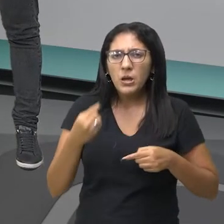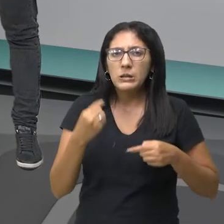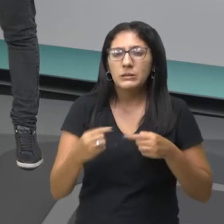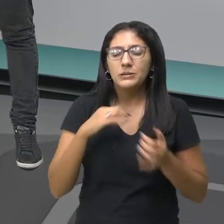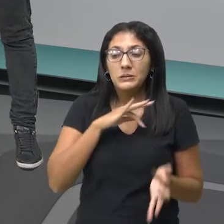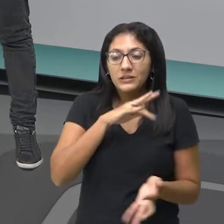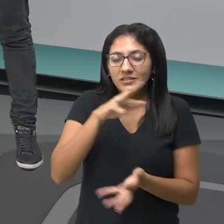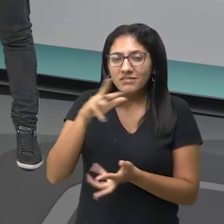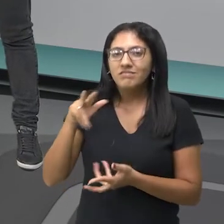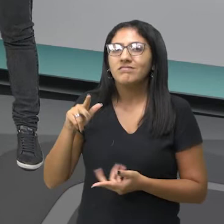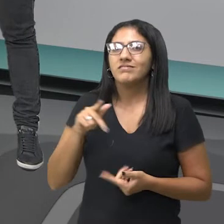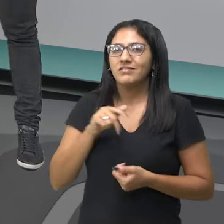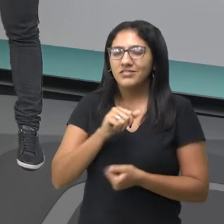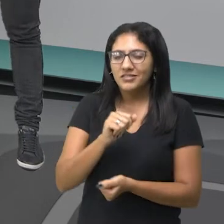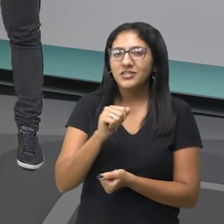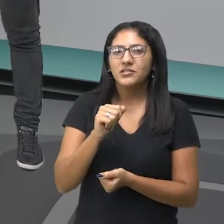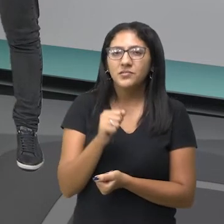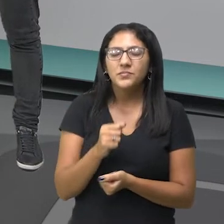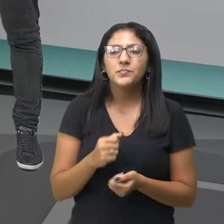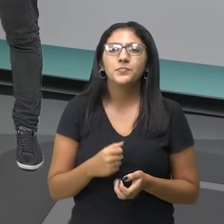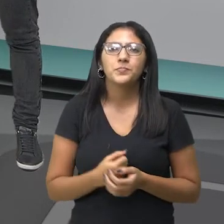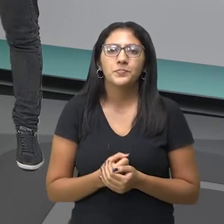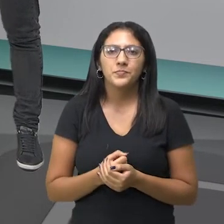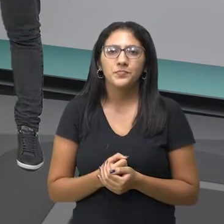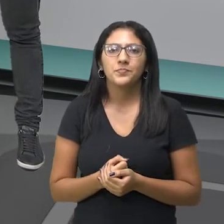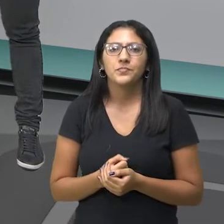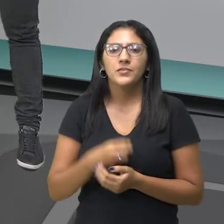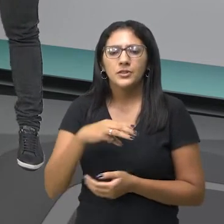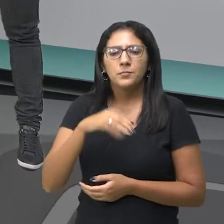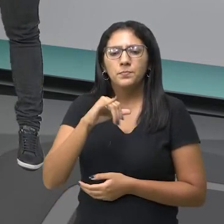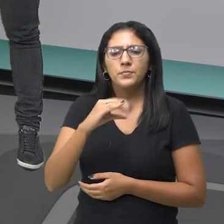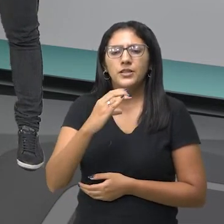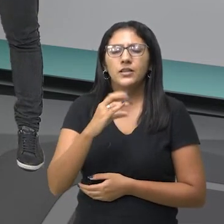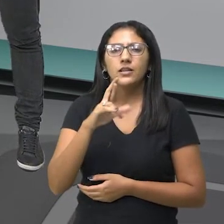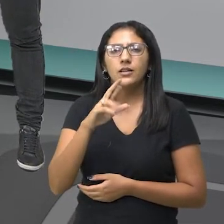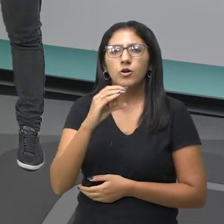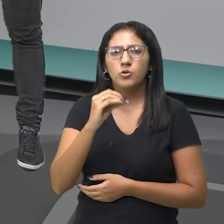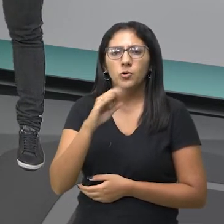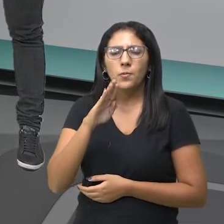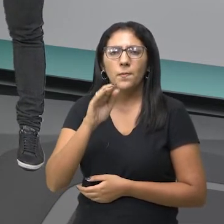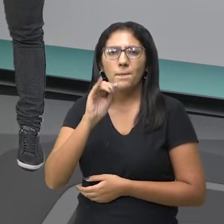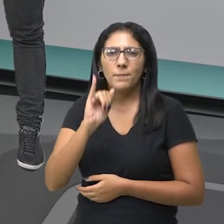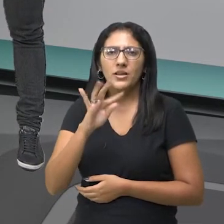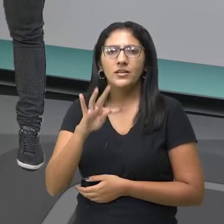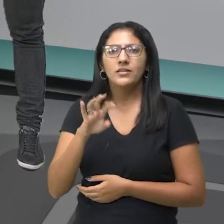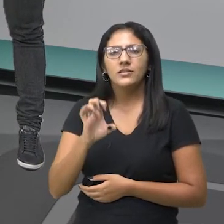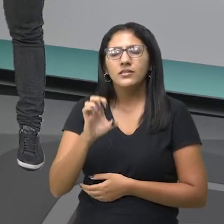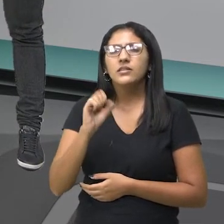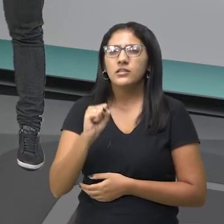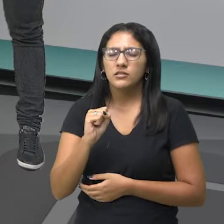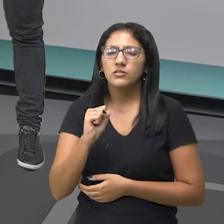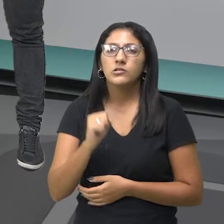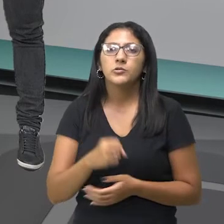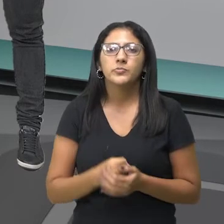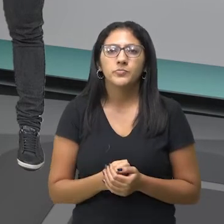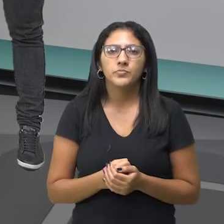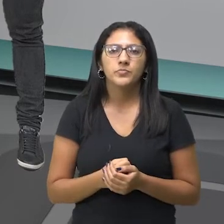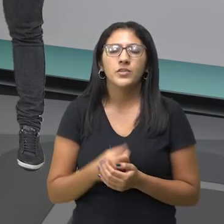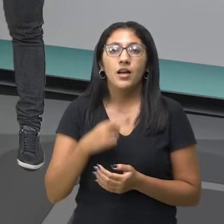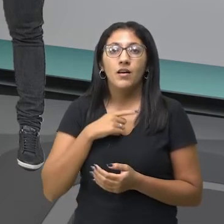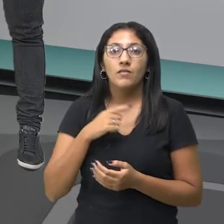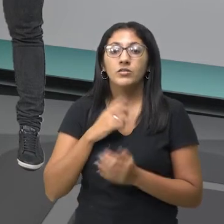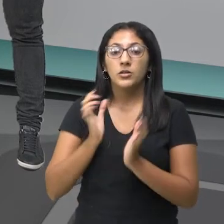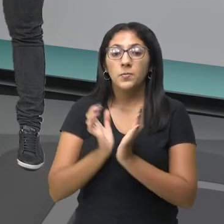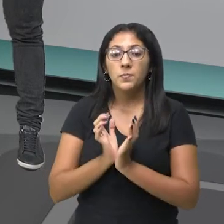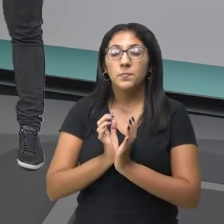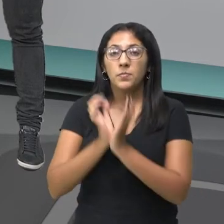só, a competição internacional Microbyte Global Challenge, cuja premiação acontecerá no próximo